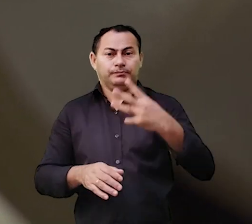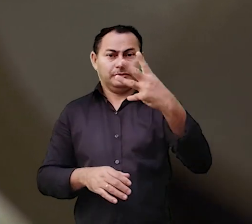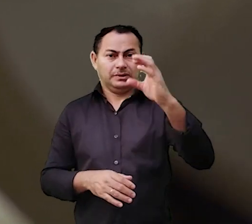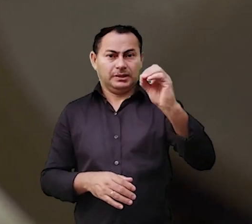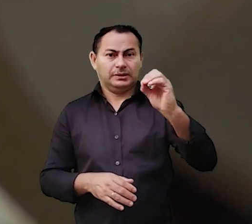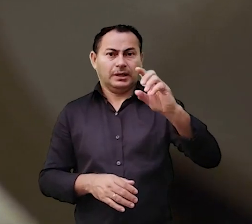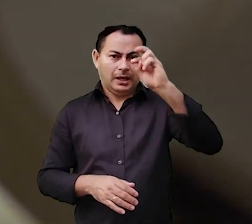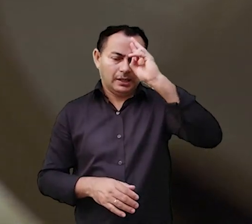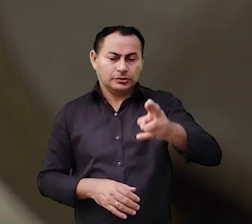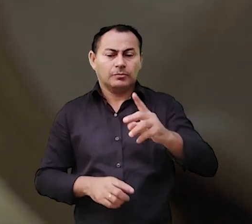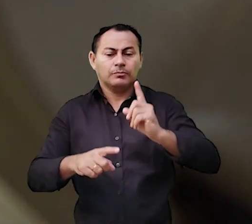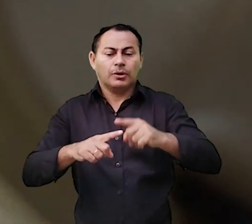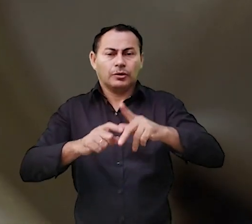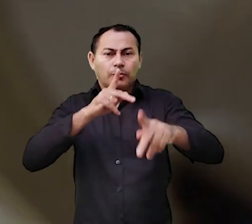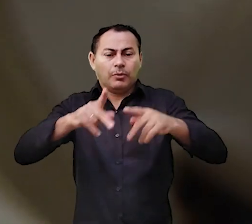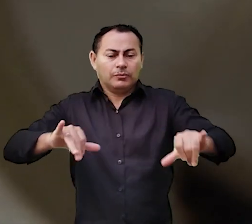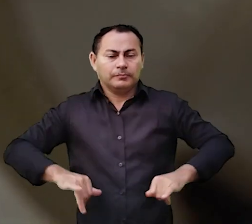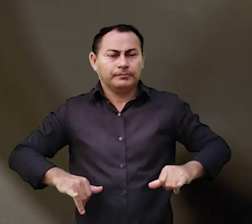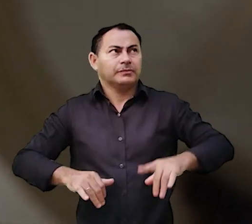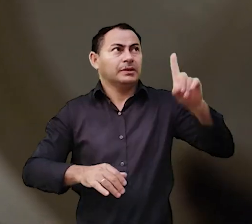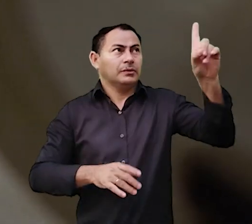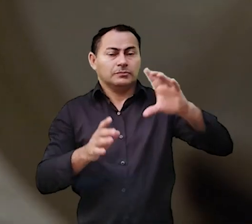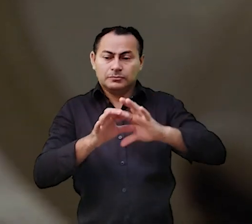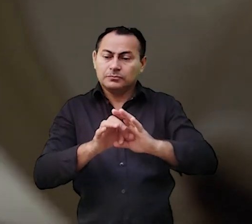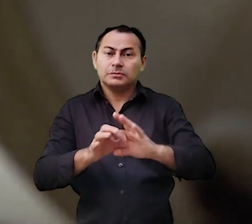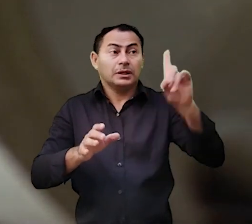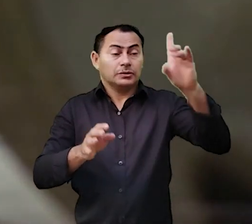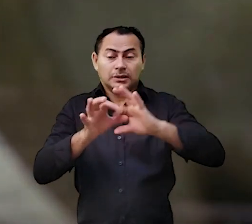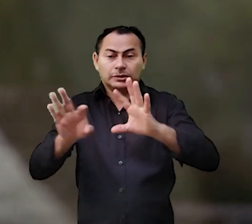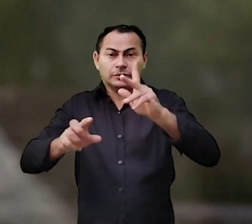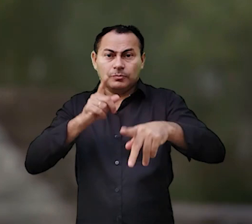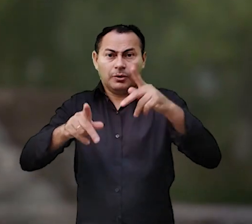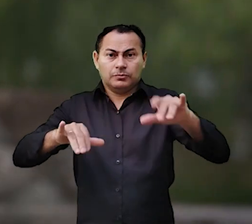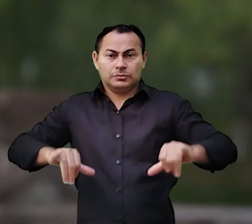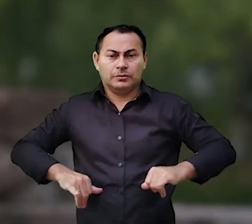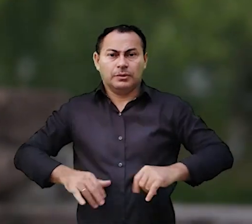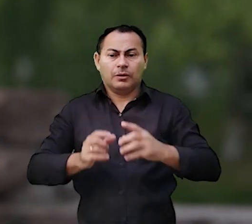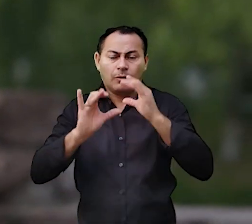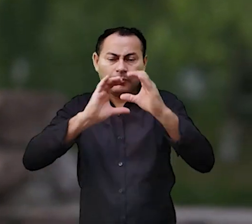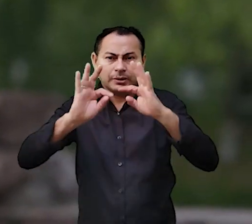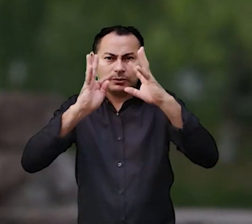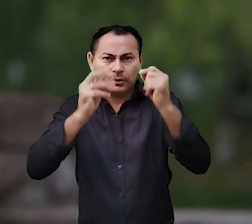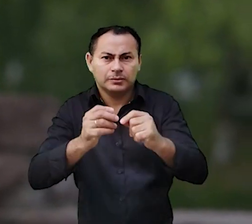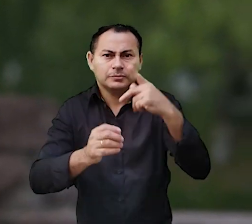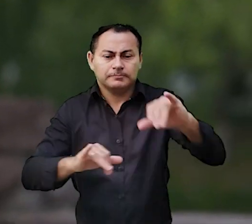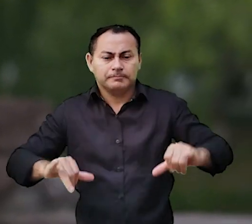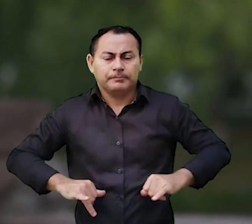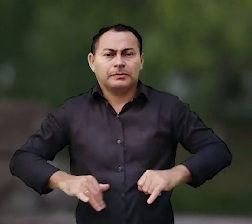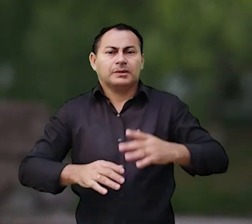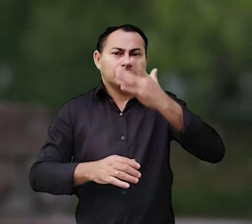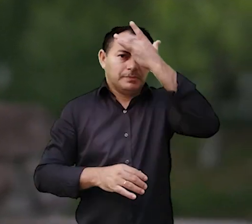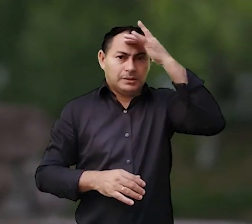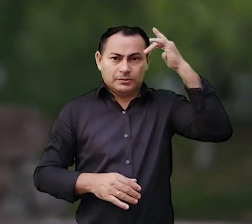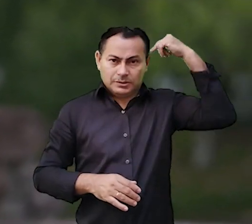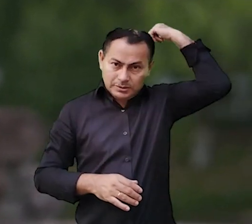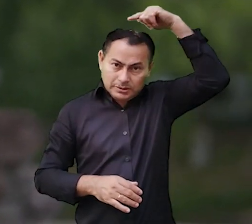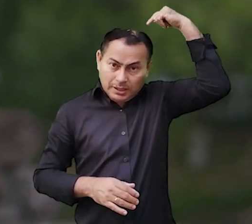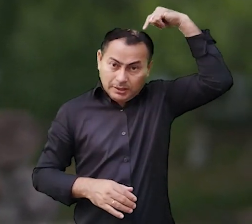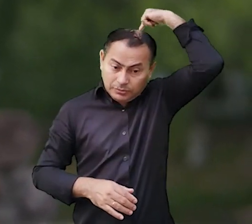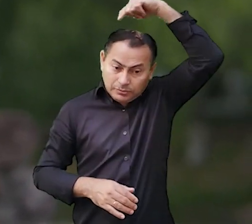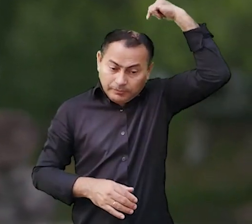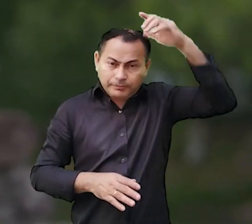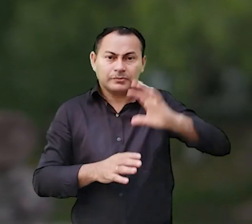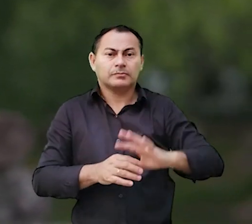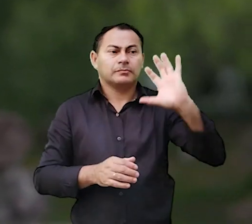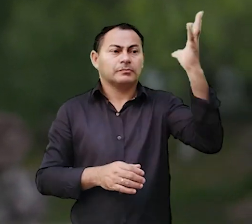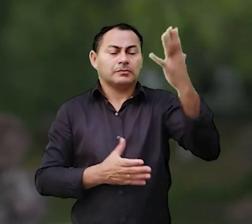que o povo de Deus sofre, aprendemos que Deus realmente permite que o seu povo sofra. Deus se comunica com o mundo através do sofrimento dos santos. Isso acontece